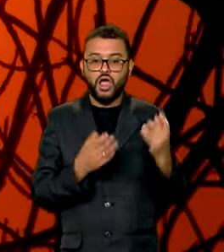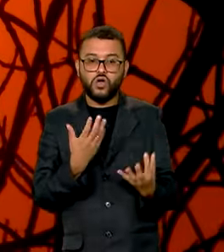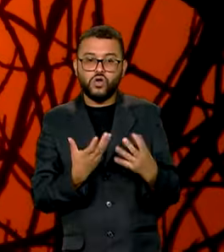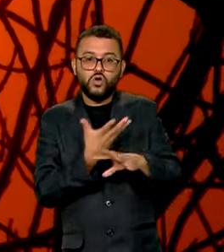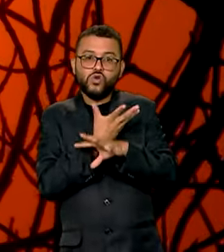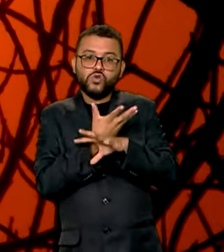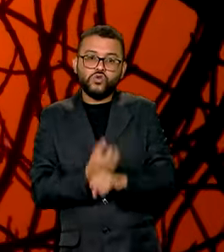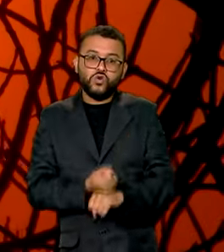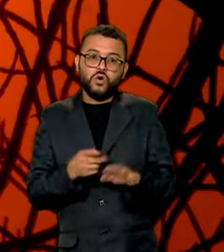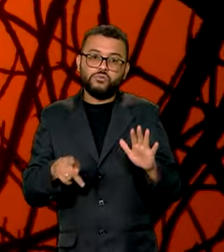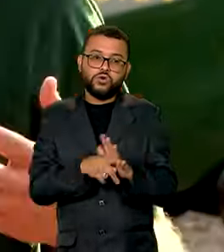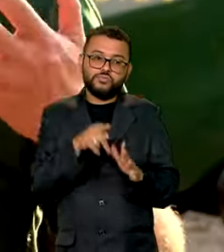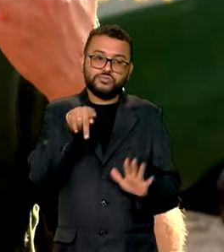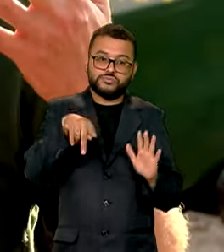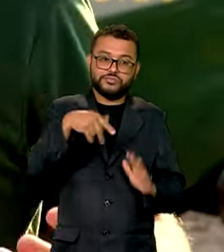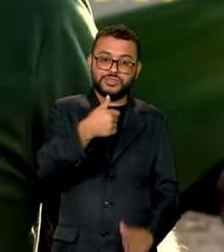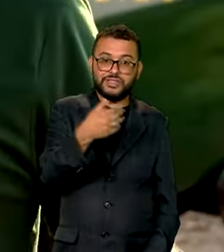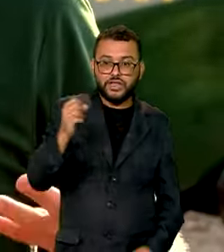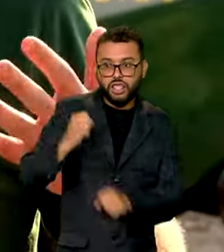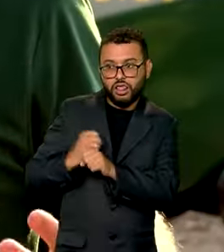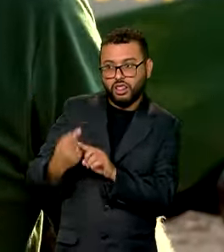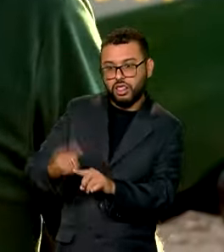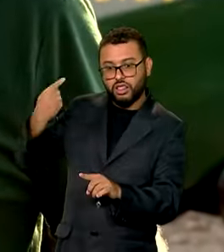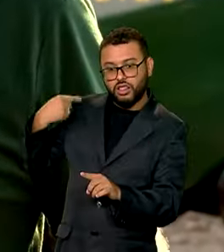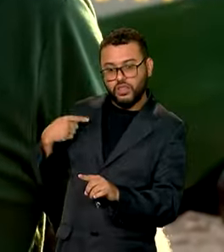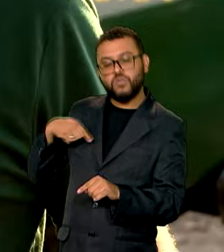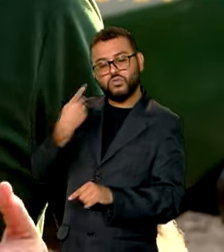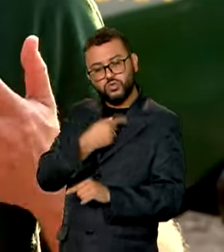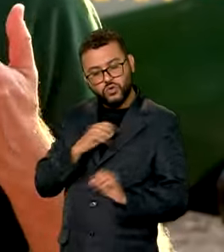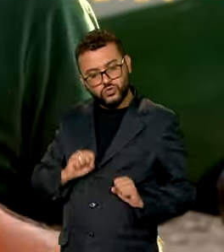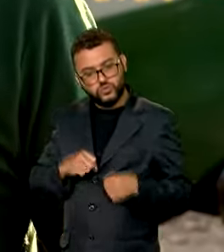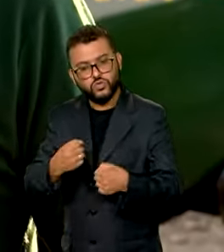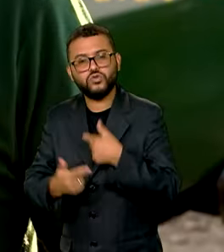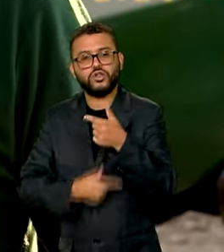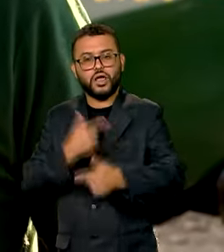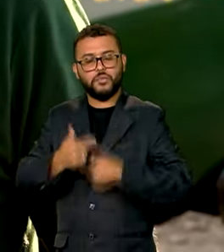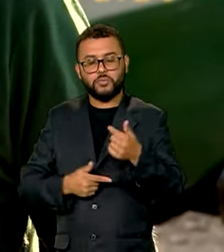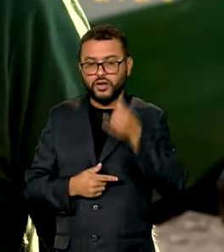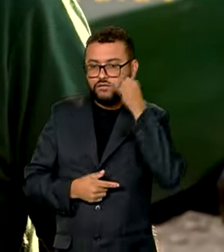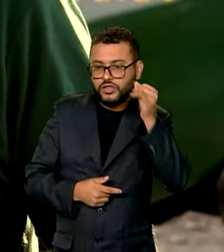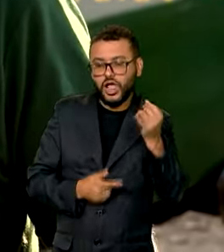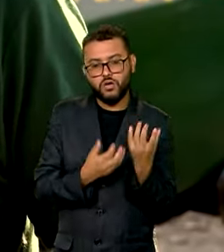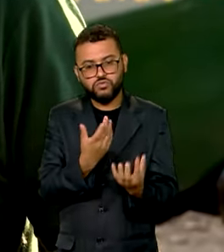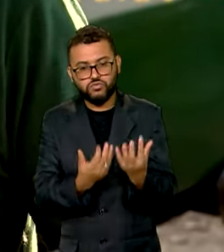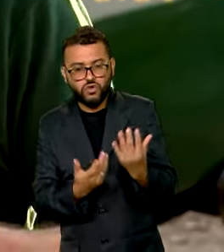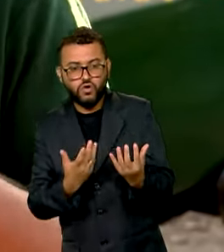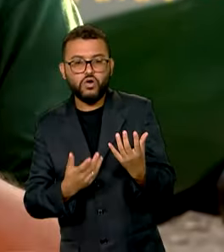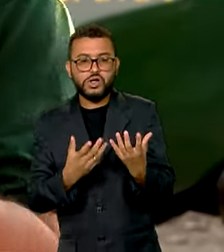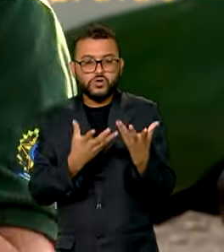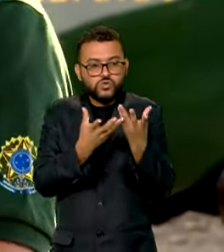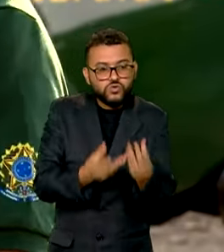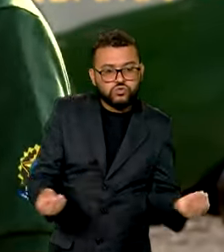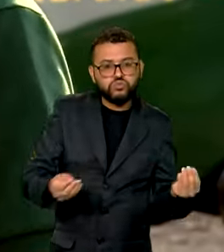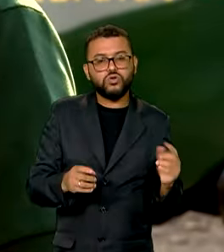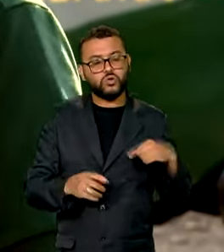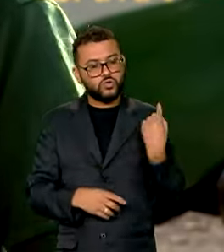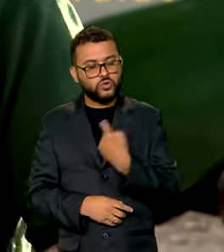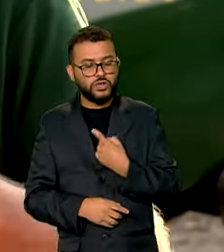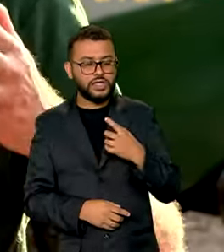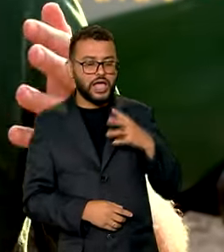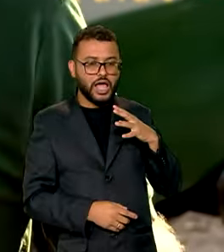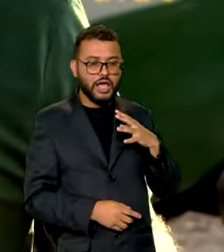seca dos últimos 70 anos nós estamos atuando desde o início para combater esses incêndios florestais e para